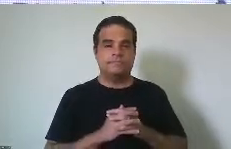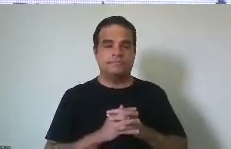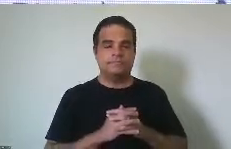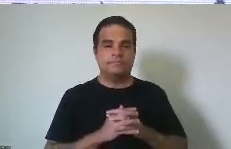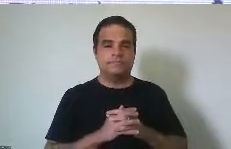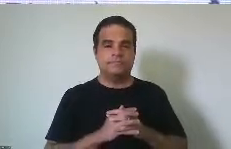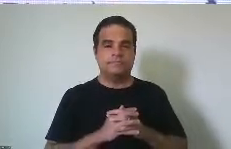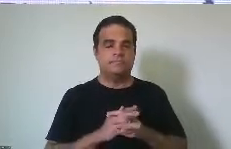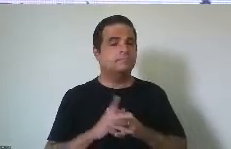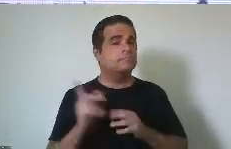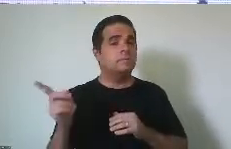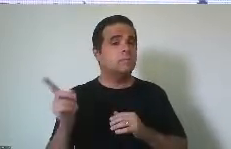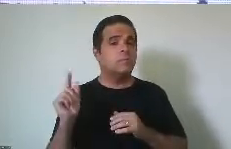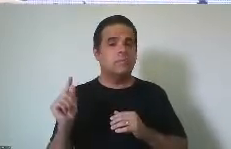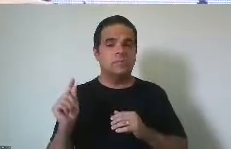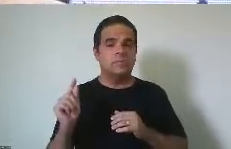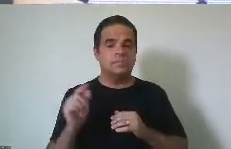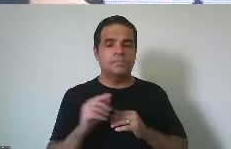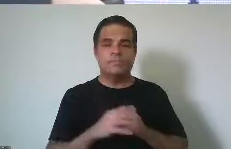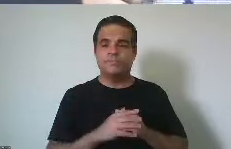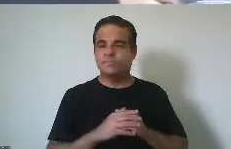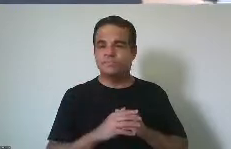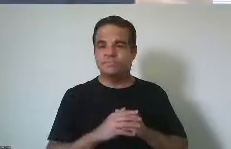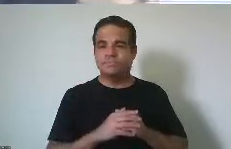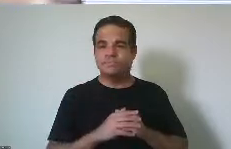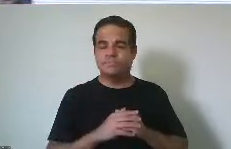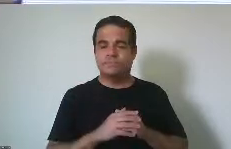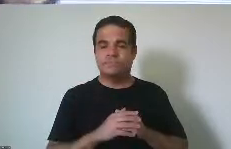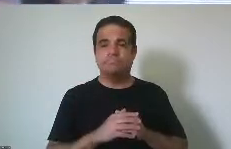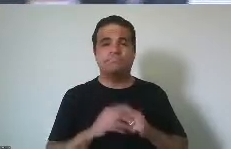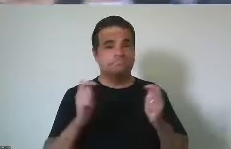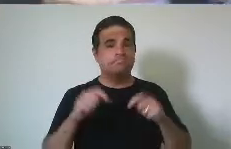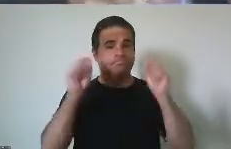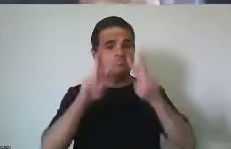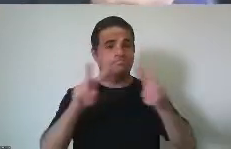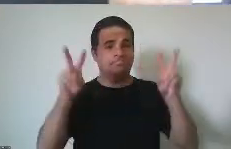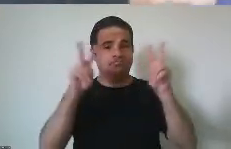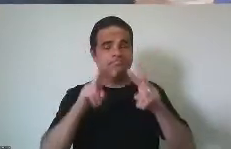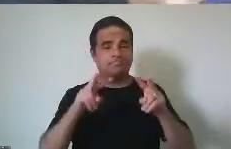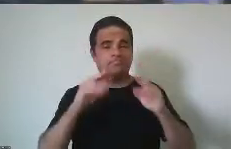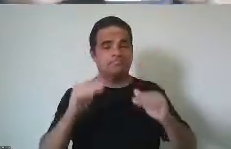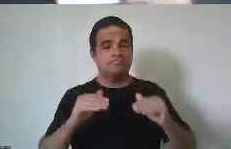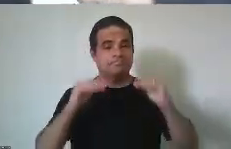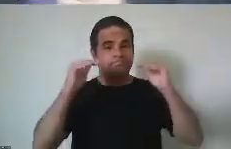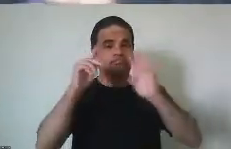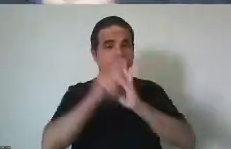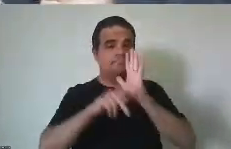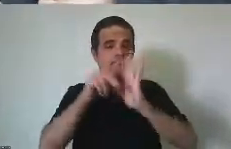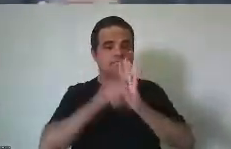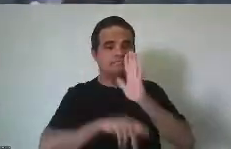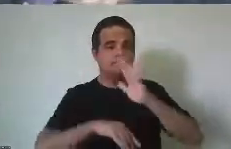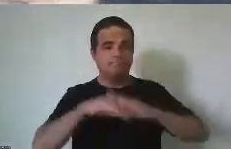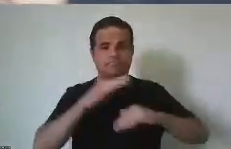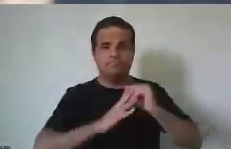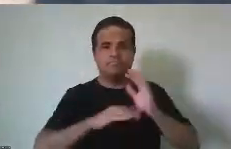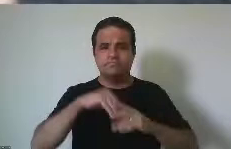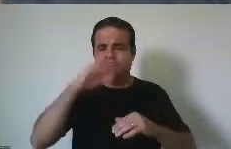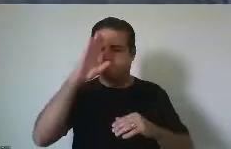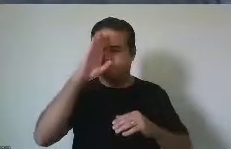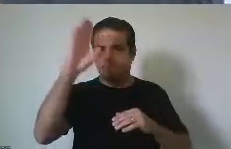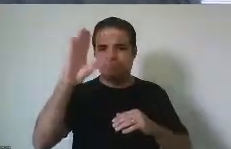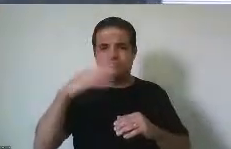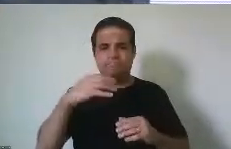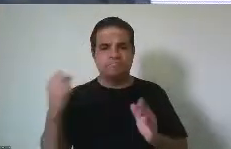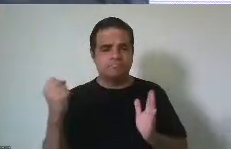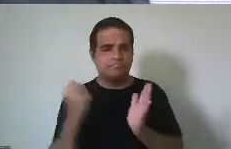aqui como vocês podem ver aí que você custou uma das principais alavancas do